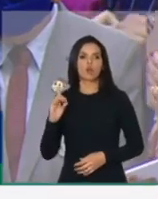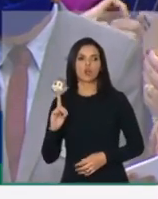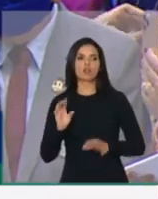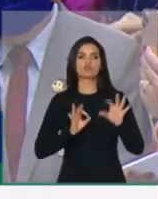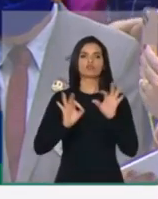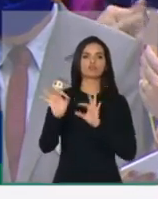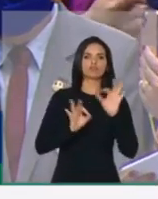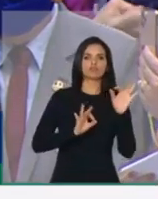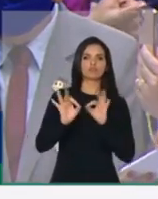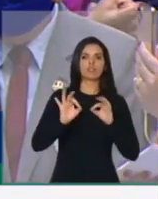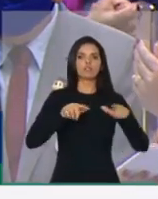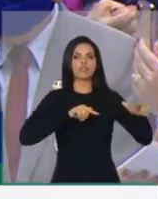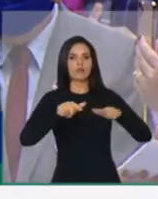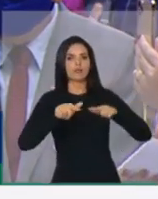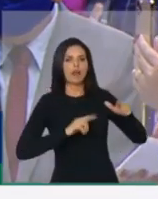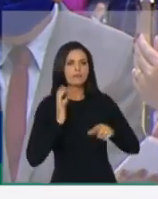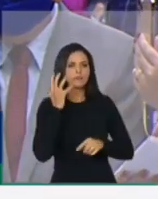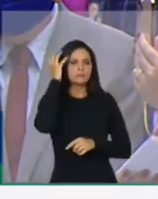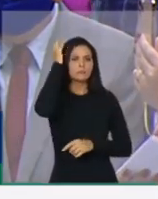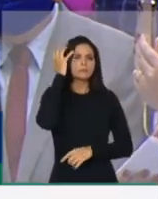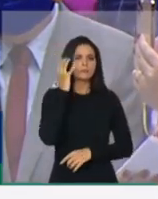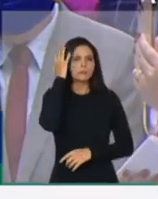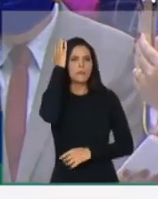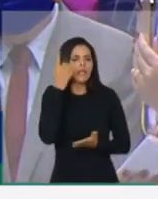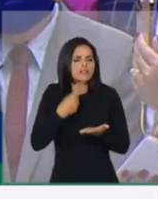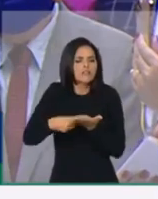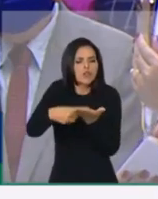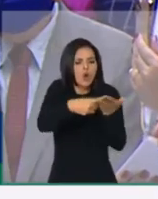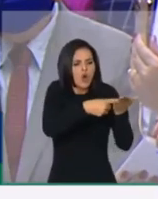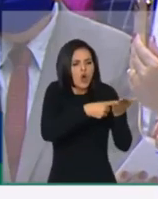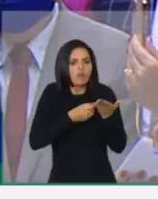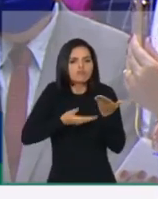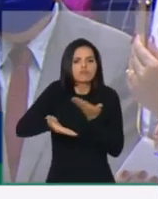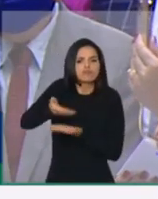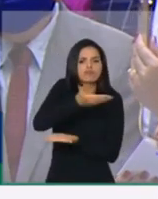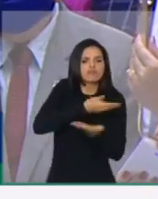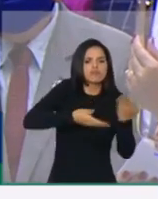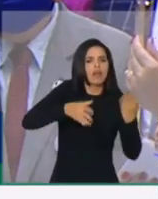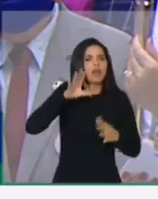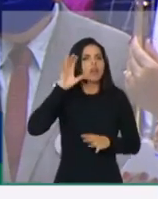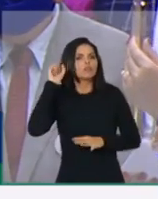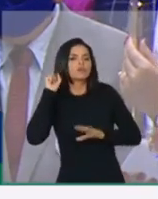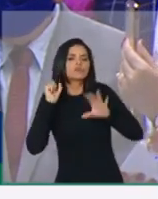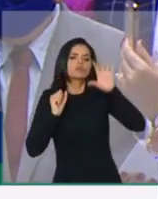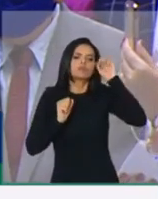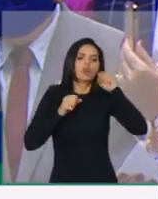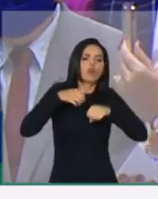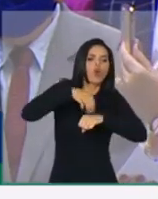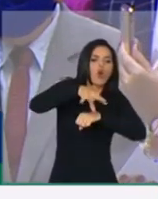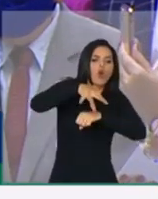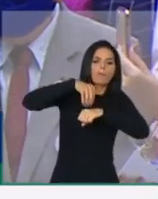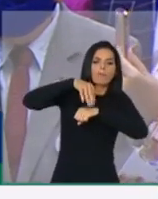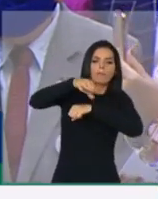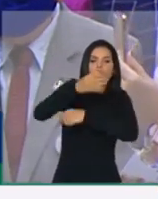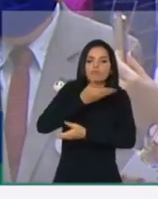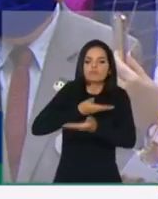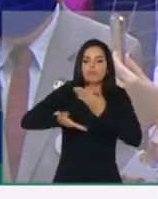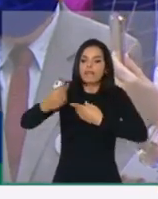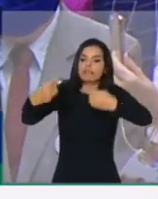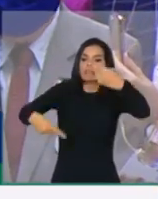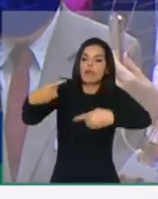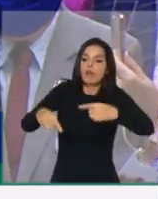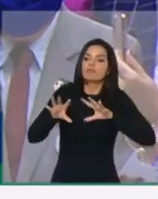trabalhos, ele se esforça na construção dos consensos, ele escuta, compartilha, interfere nos